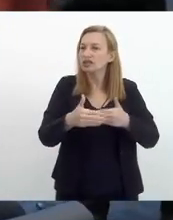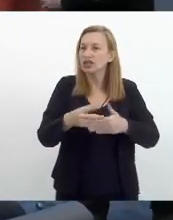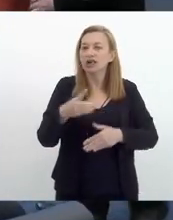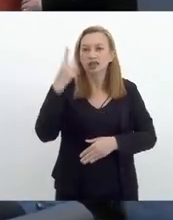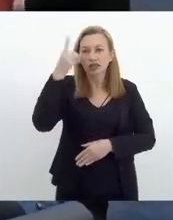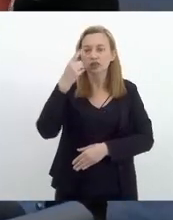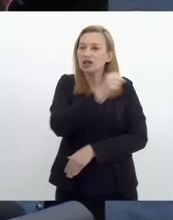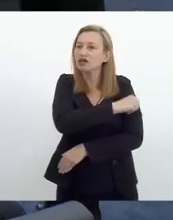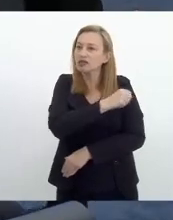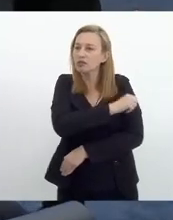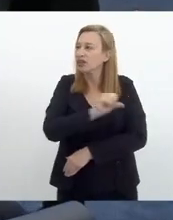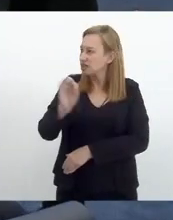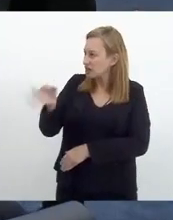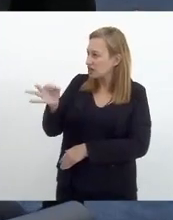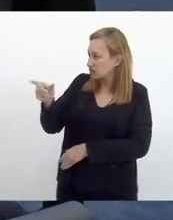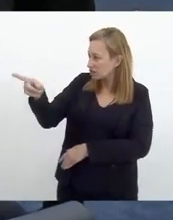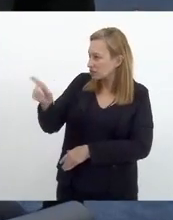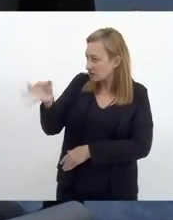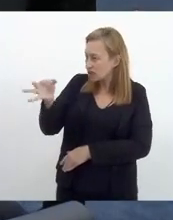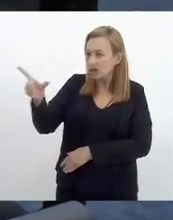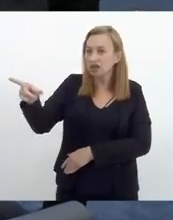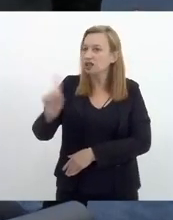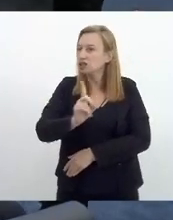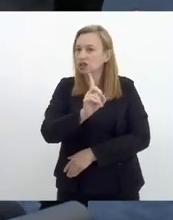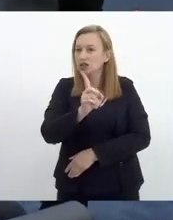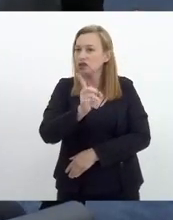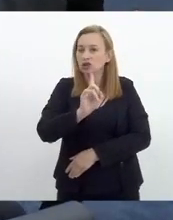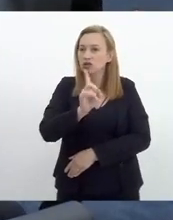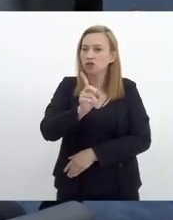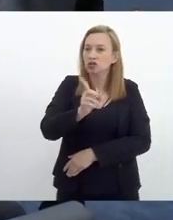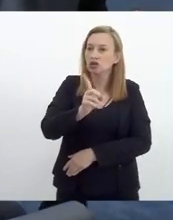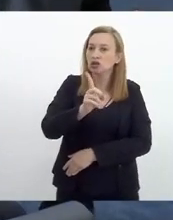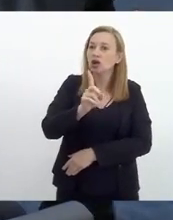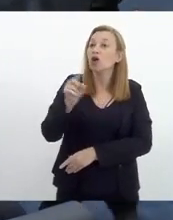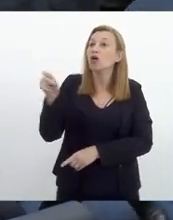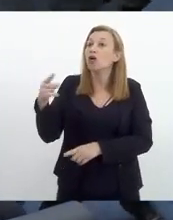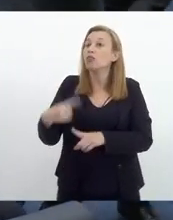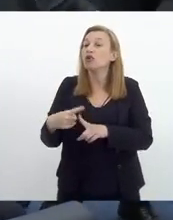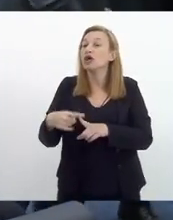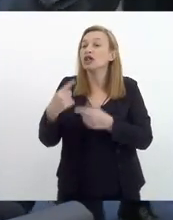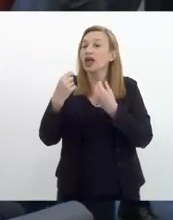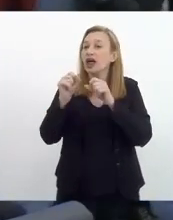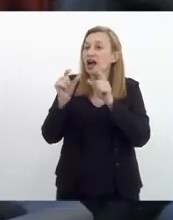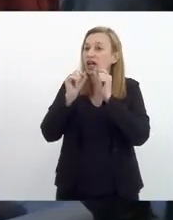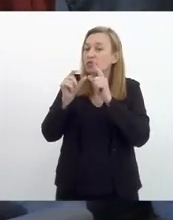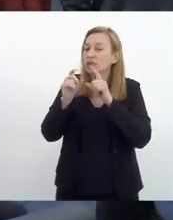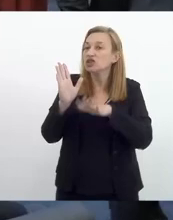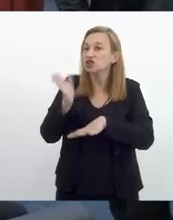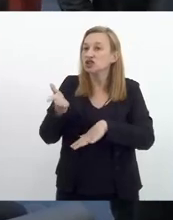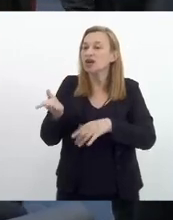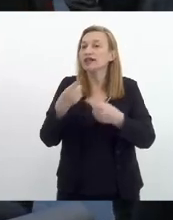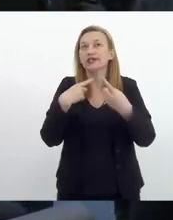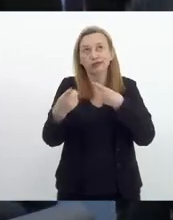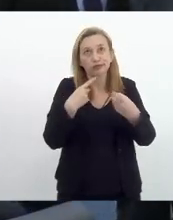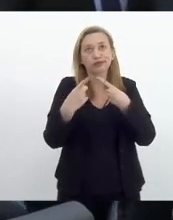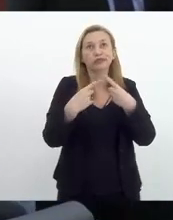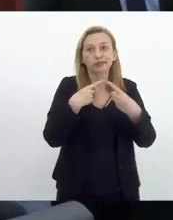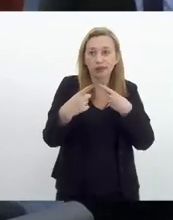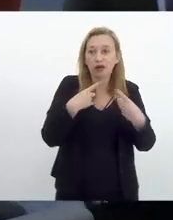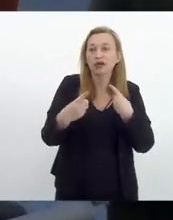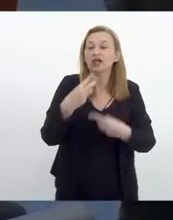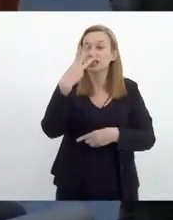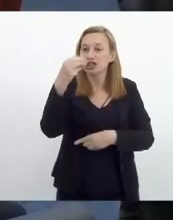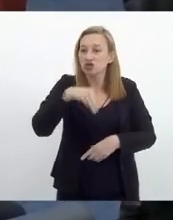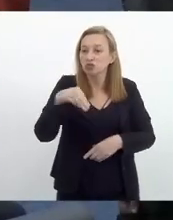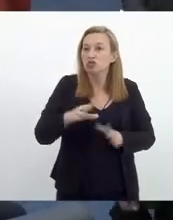é verdade a enfermeira está certa não, não, não é porque a enfermeira está reclamando que a gente já está aqui nesse debate e é preciso de três